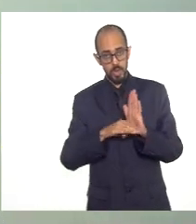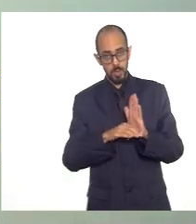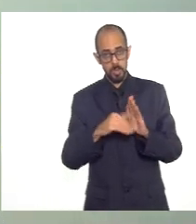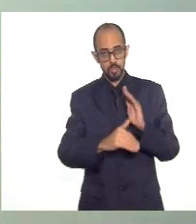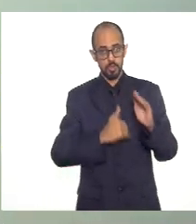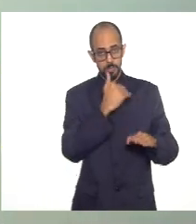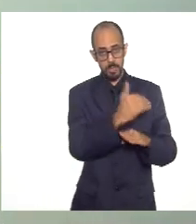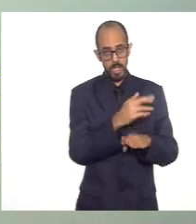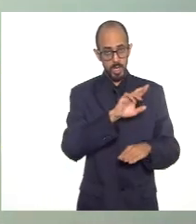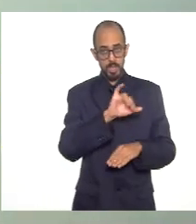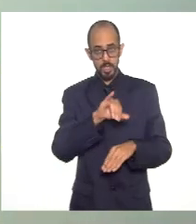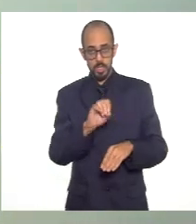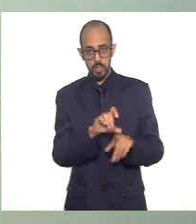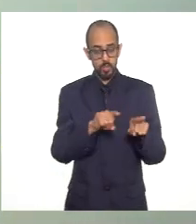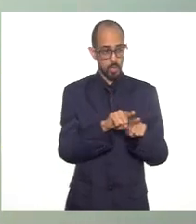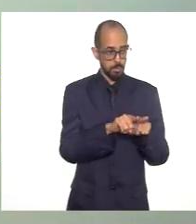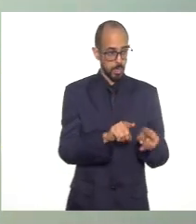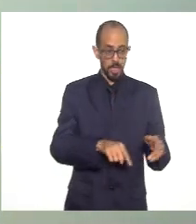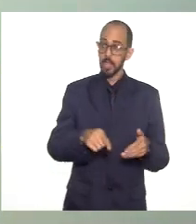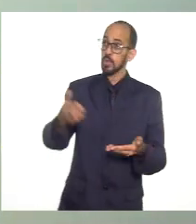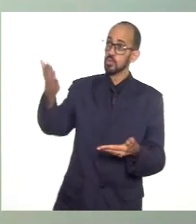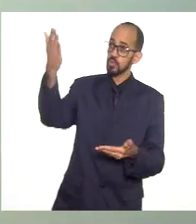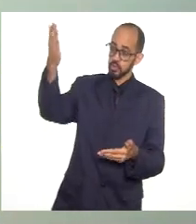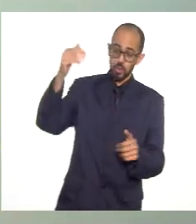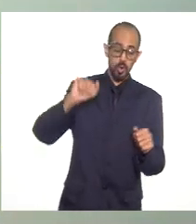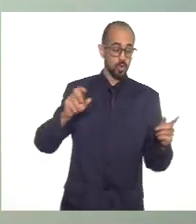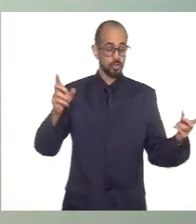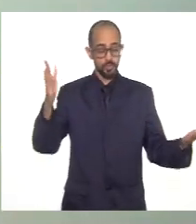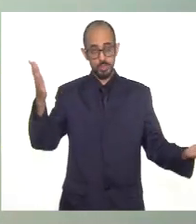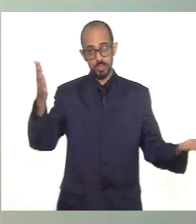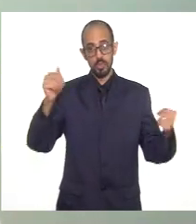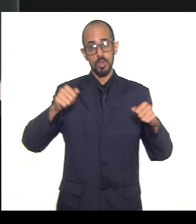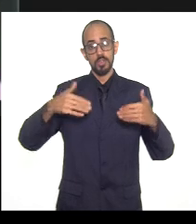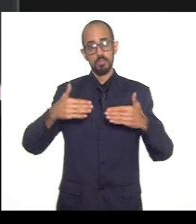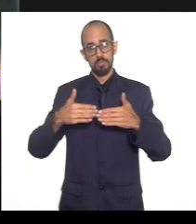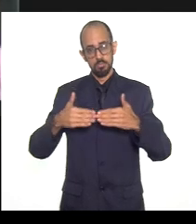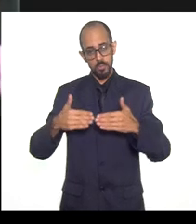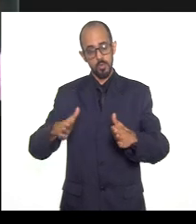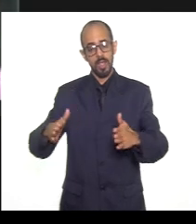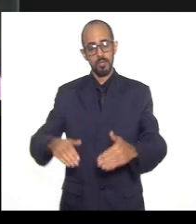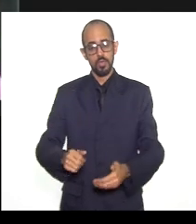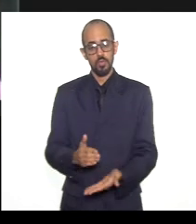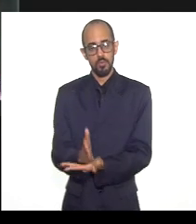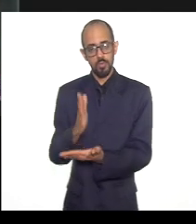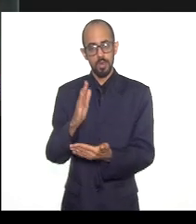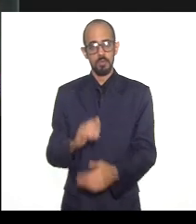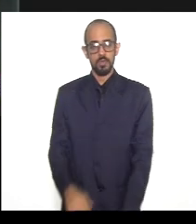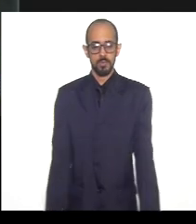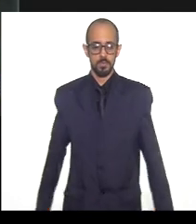a iniciativa do deputado Luiz Paulo, nosso parecer é favorável.